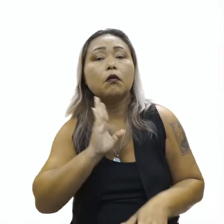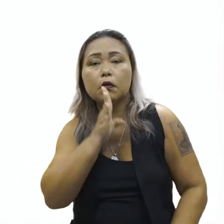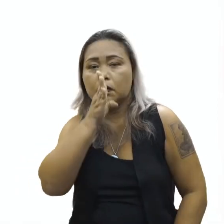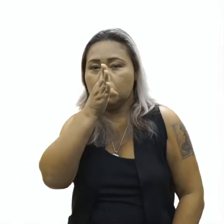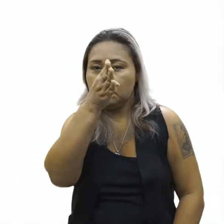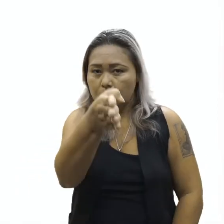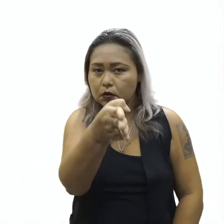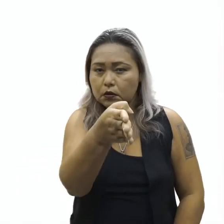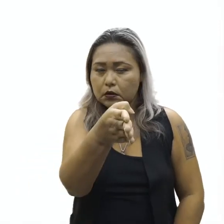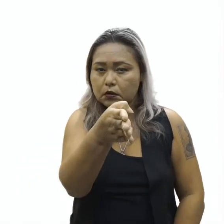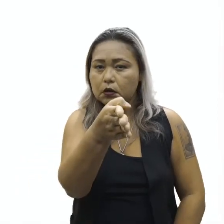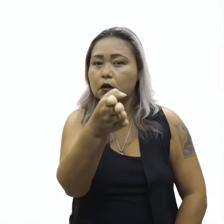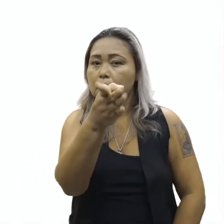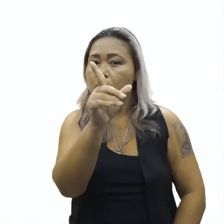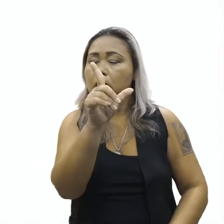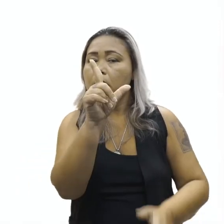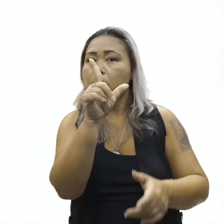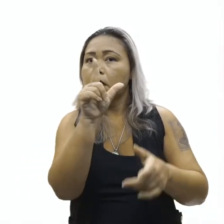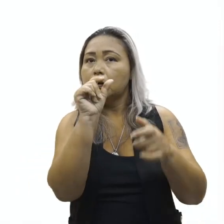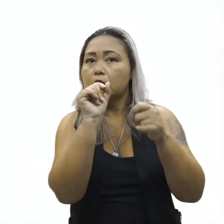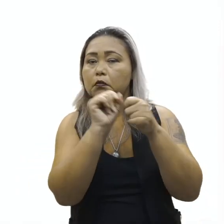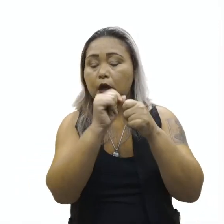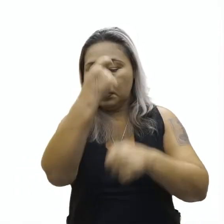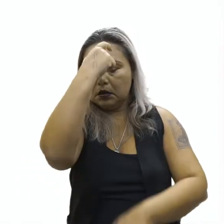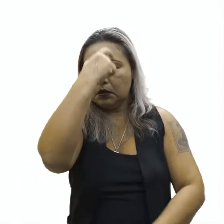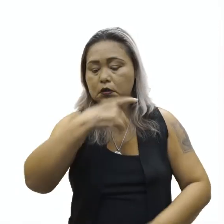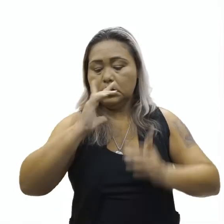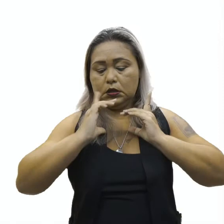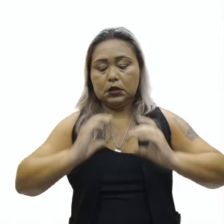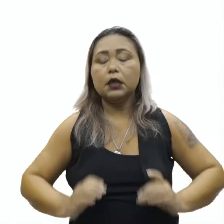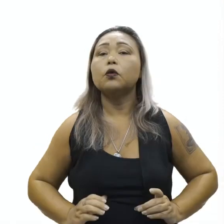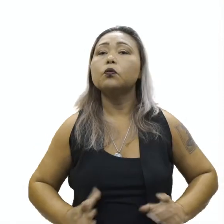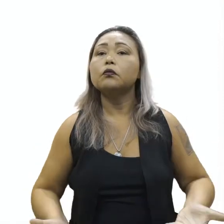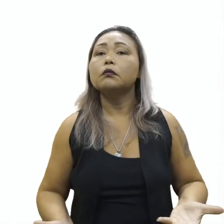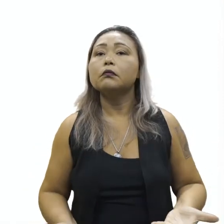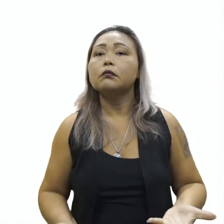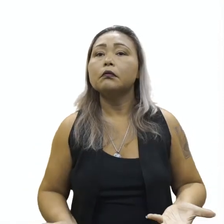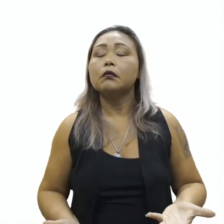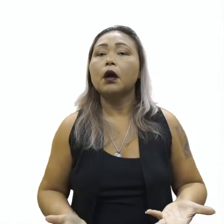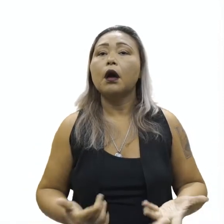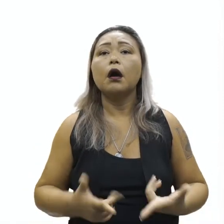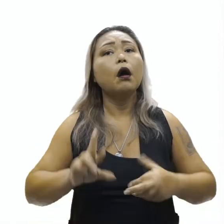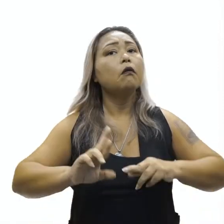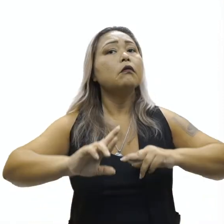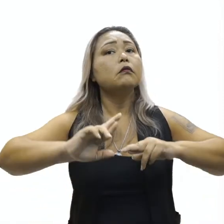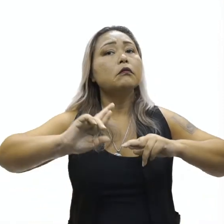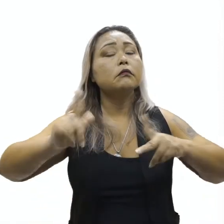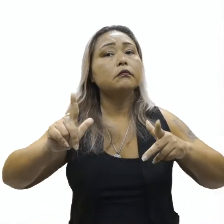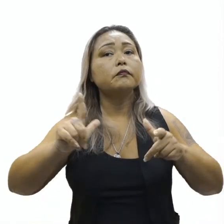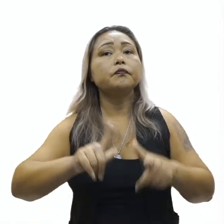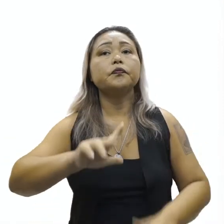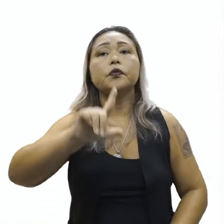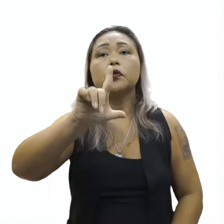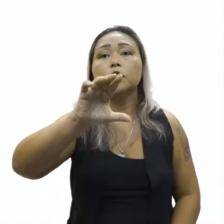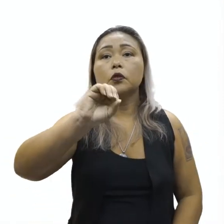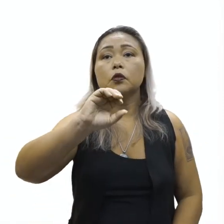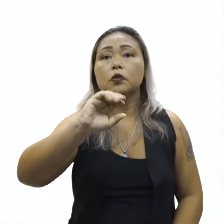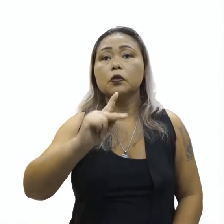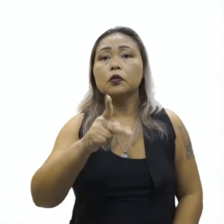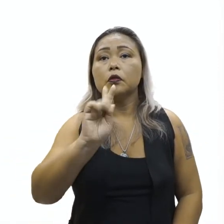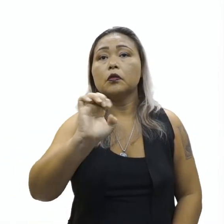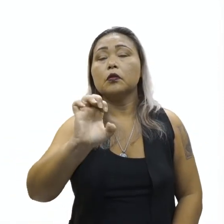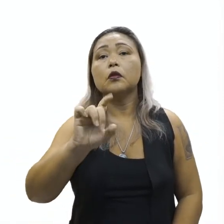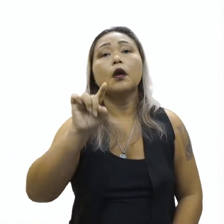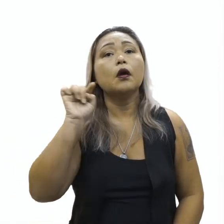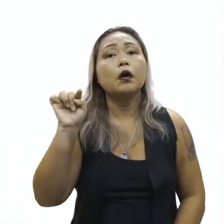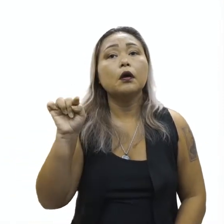diretamente exercidas pelos cidadãos. Olha aí, então, qual é a diferença dele para o Locke? É que ele queria